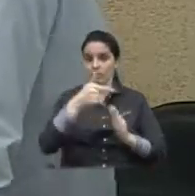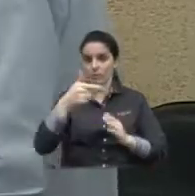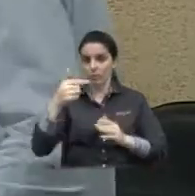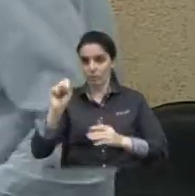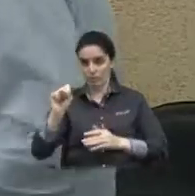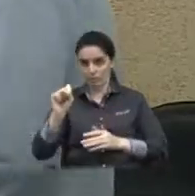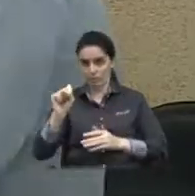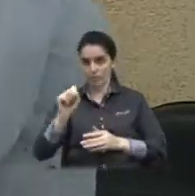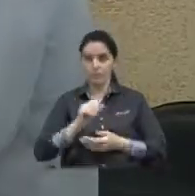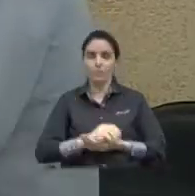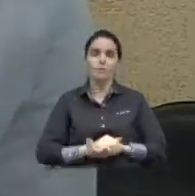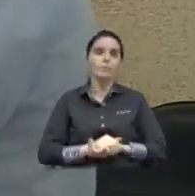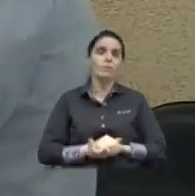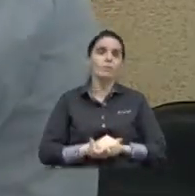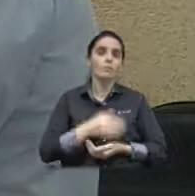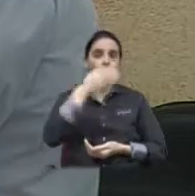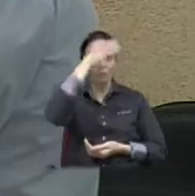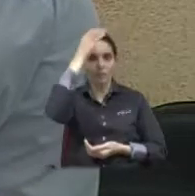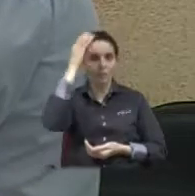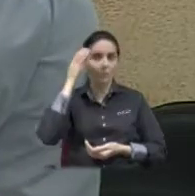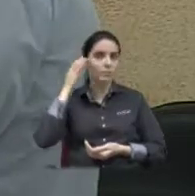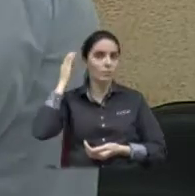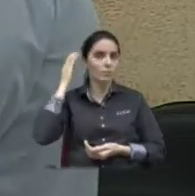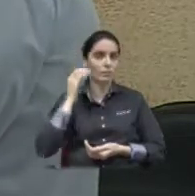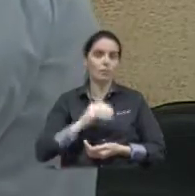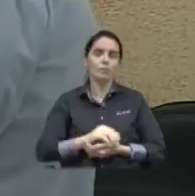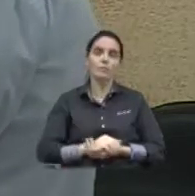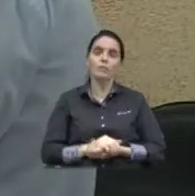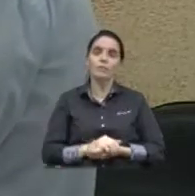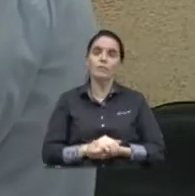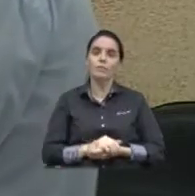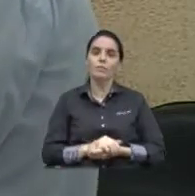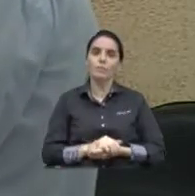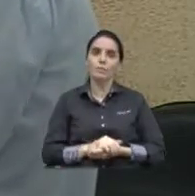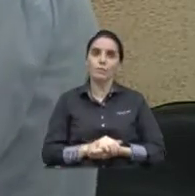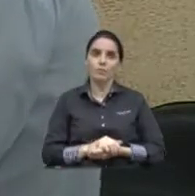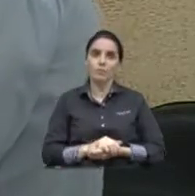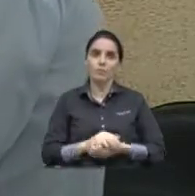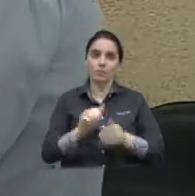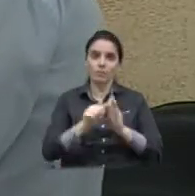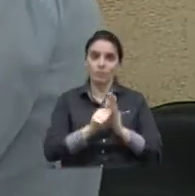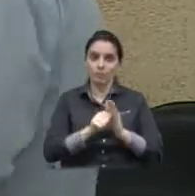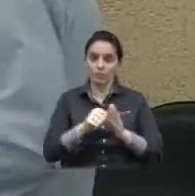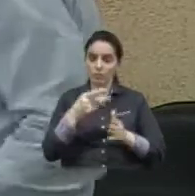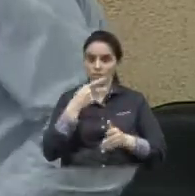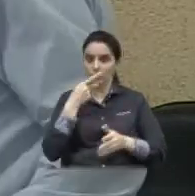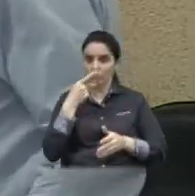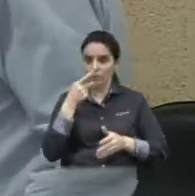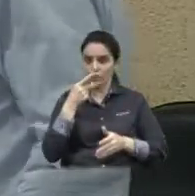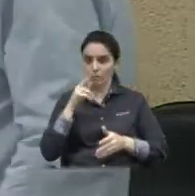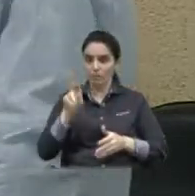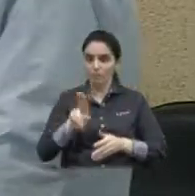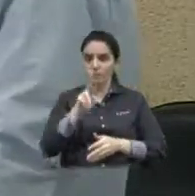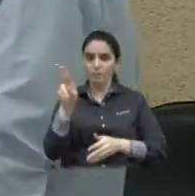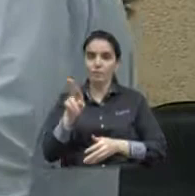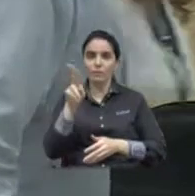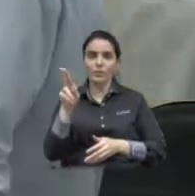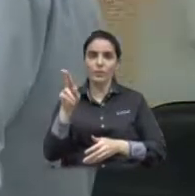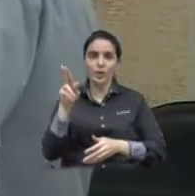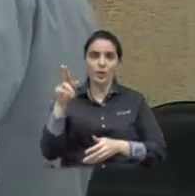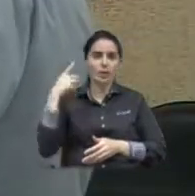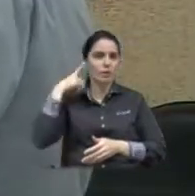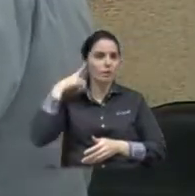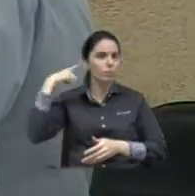vereadora Carol, advogada, ela diz o seguinte: usar no veículo equipamento de som em volume e